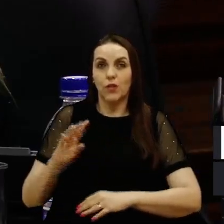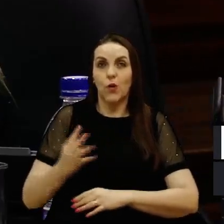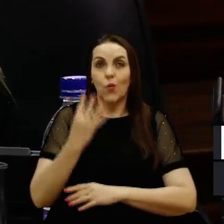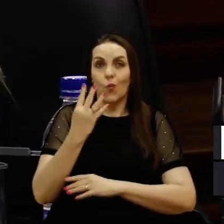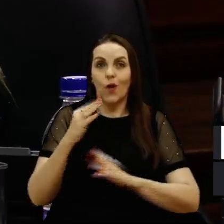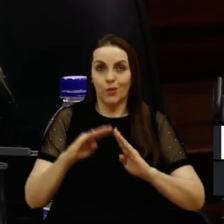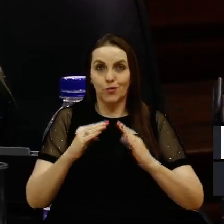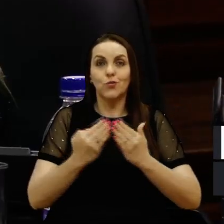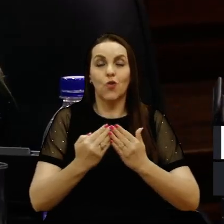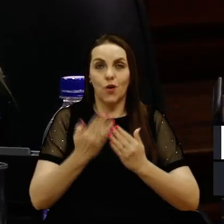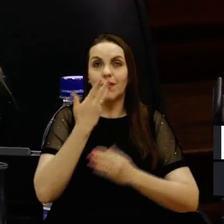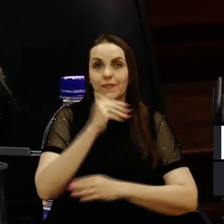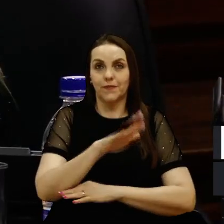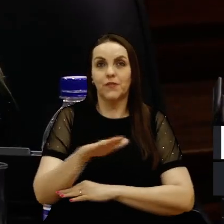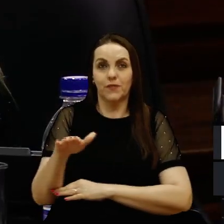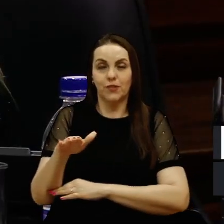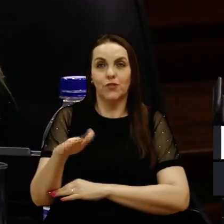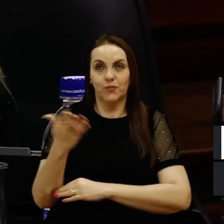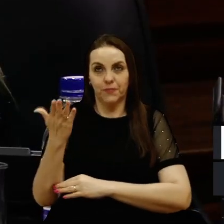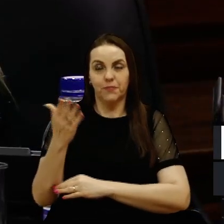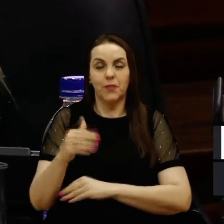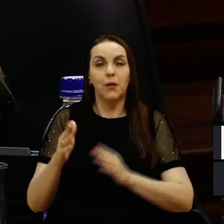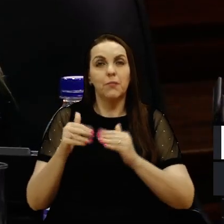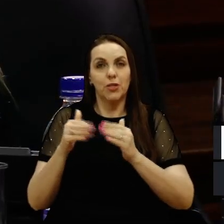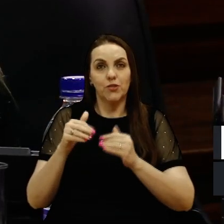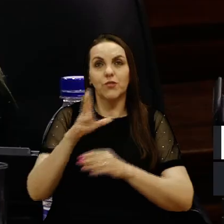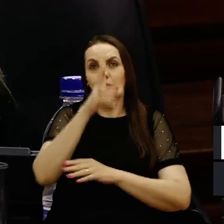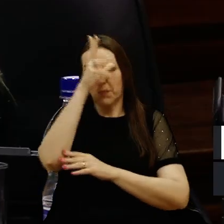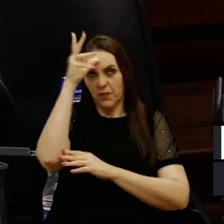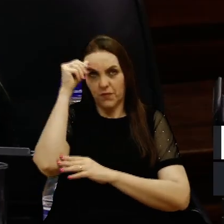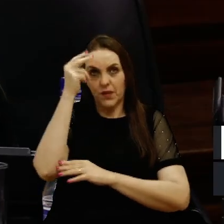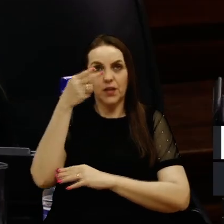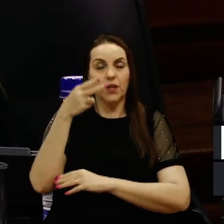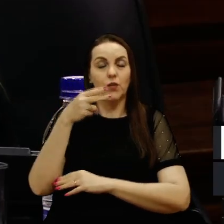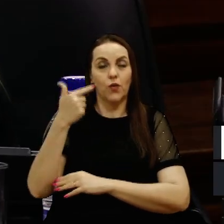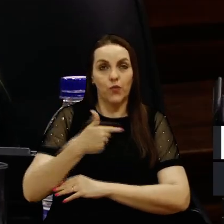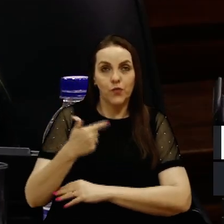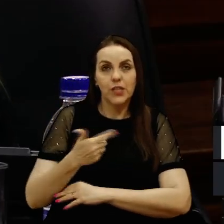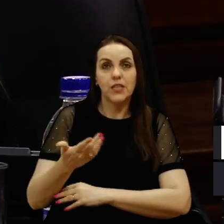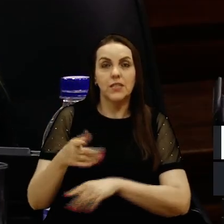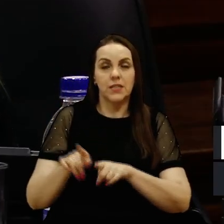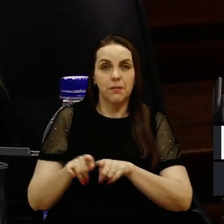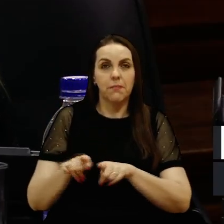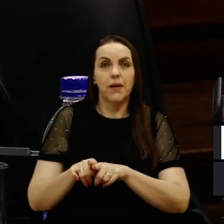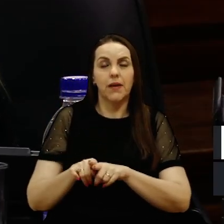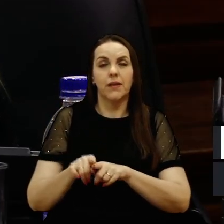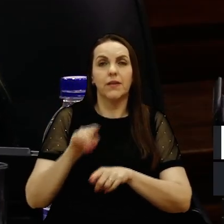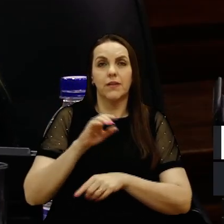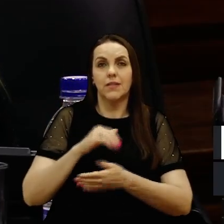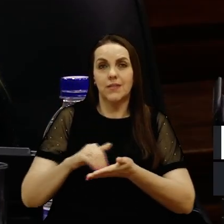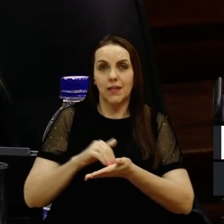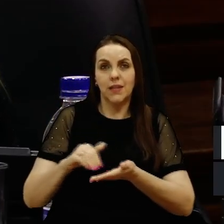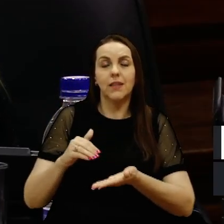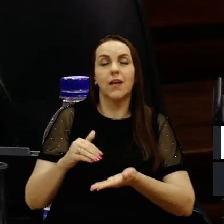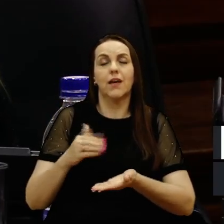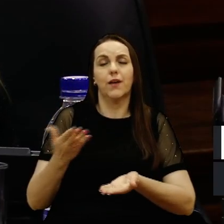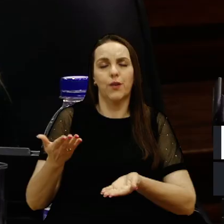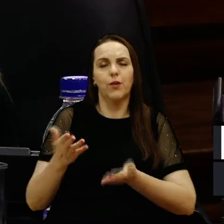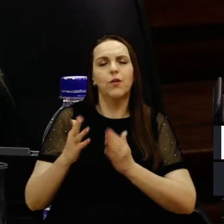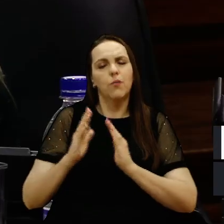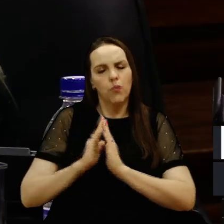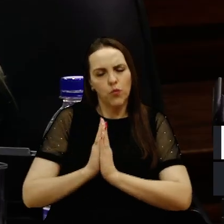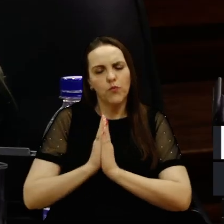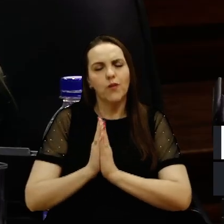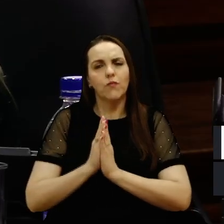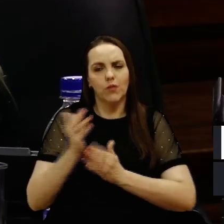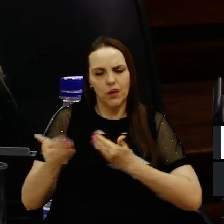infantis. Então, pedir ao prefeito, ao vice-prefeito, ao Caberlon que por favor, atenda a gente, porque é muito importante